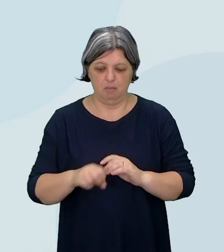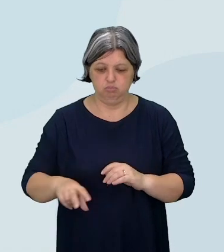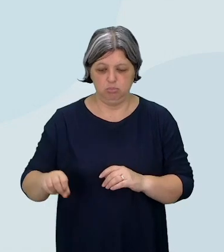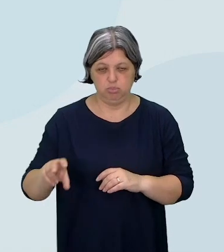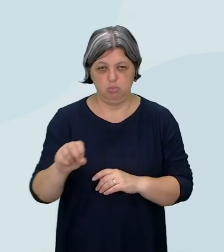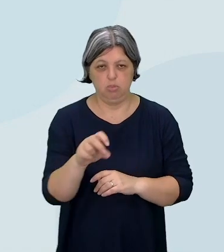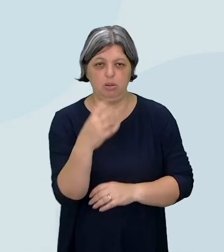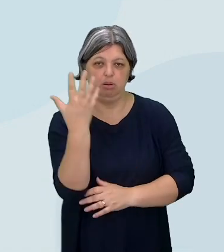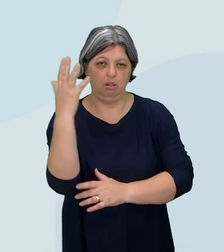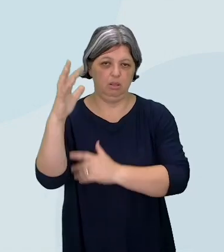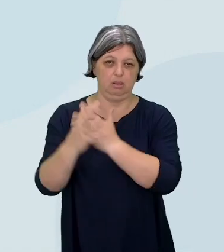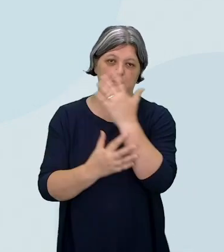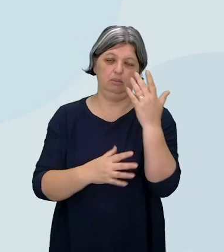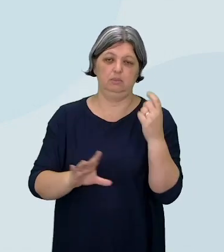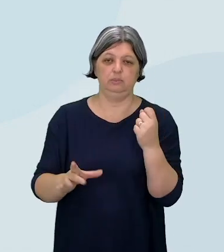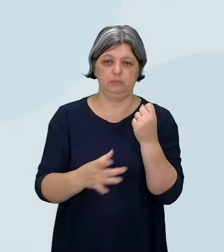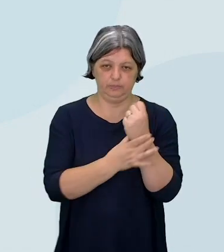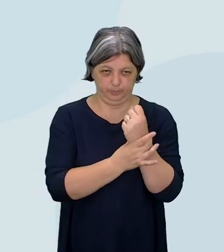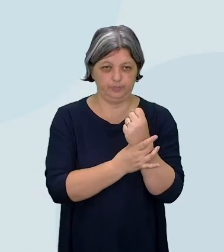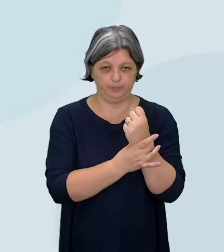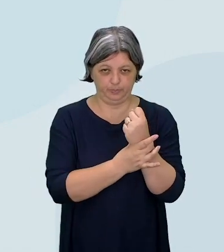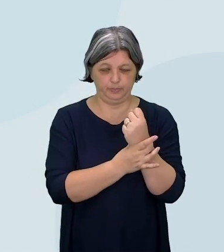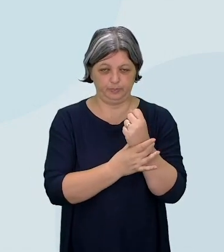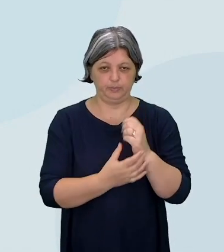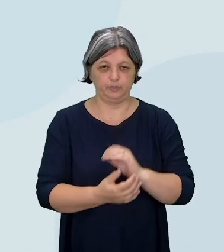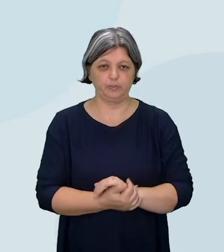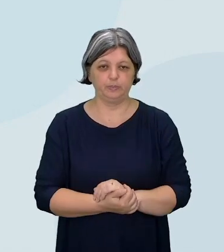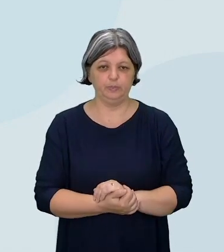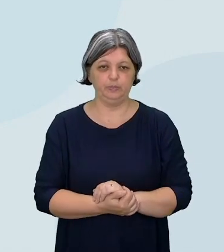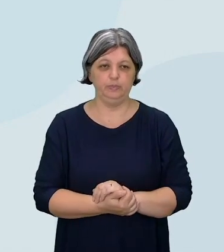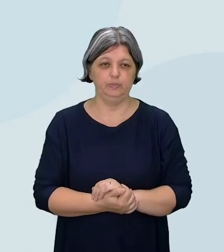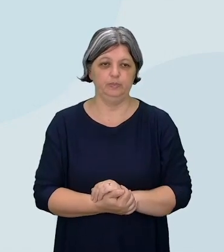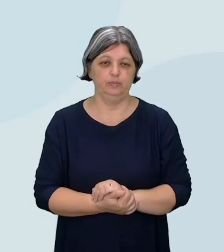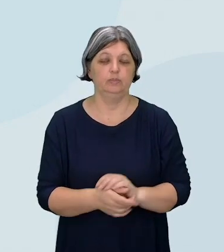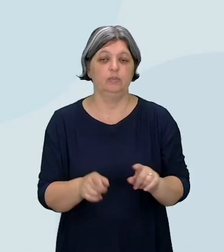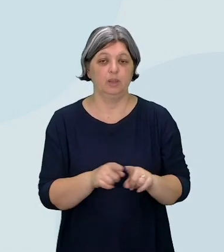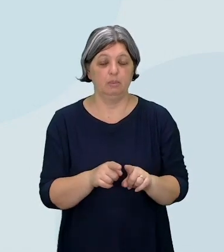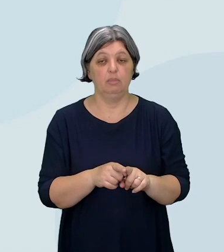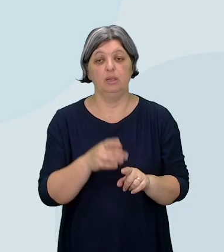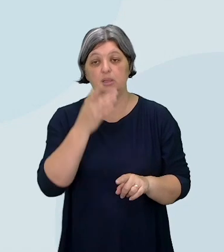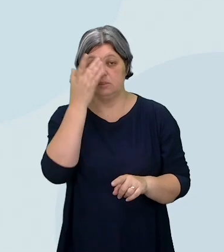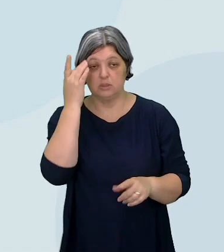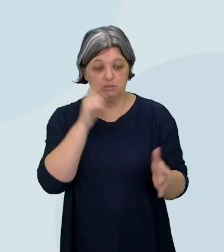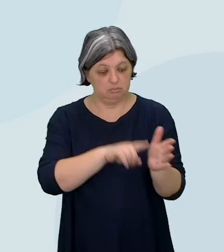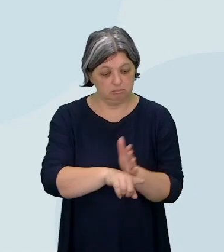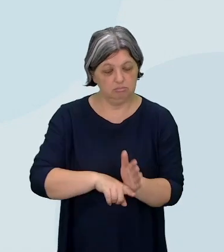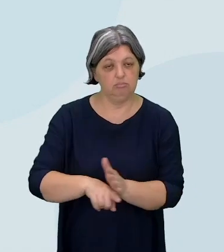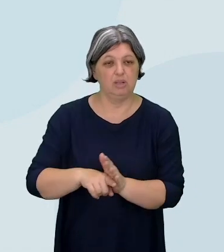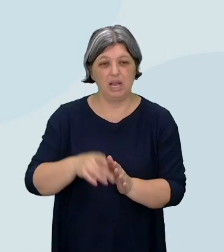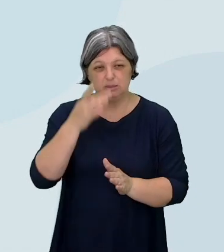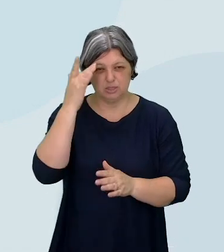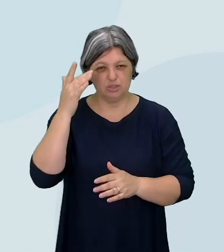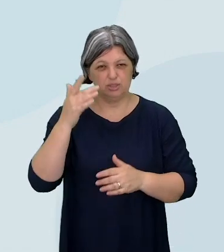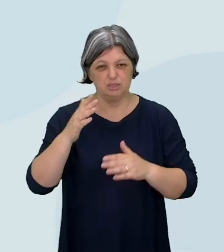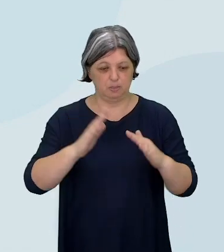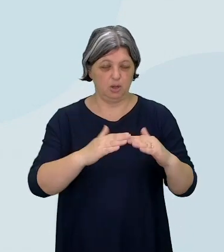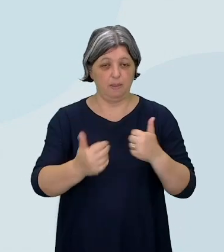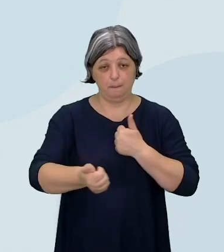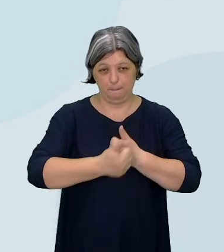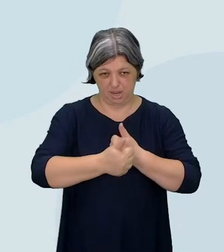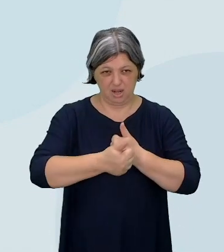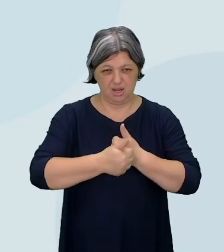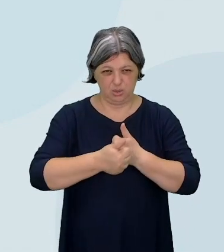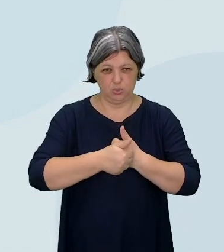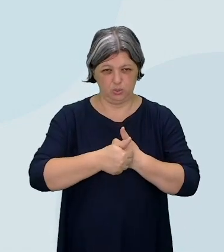ecotoxicologia e segurança ambiental, os pesquisadores argumentaram, né, que os ribeirinhos de Tucuruí, tá?